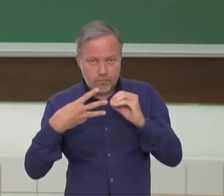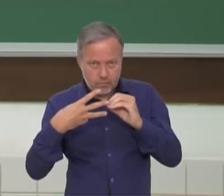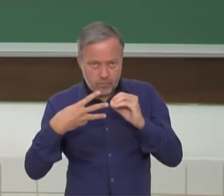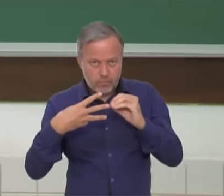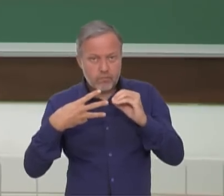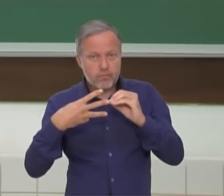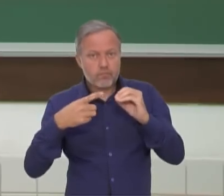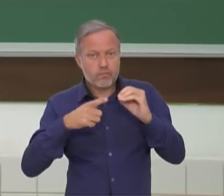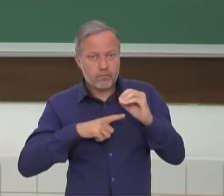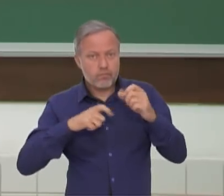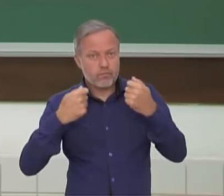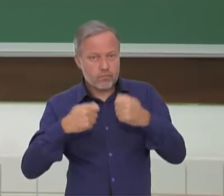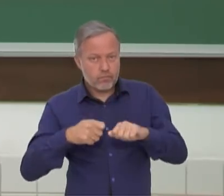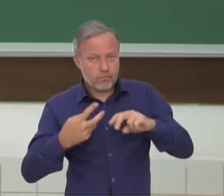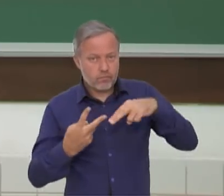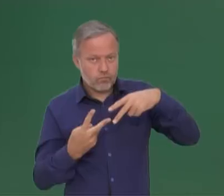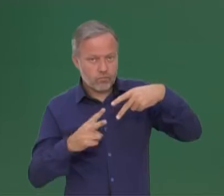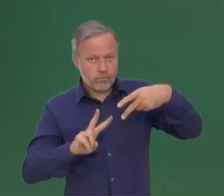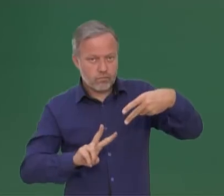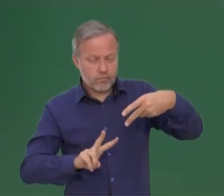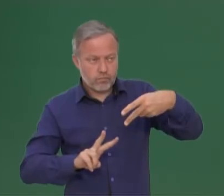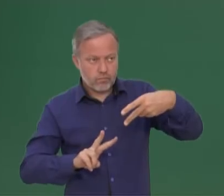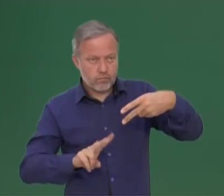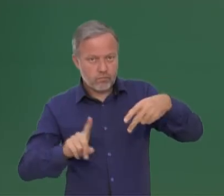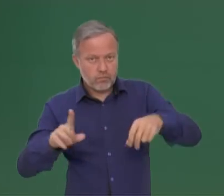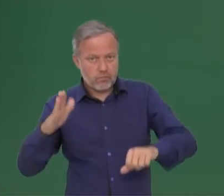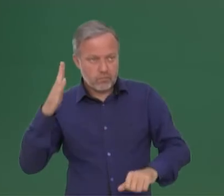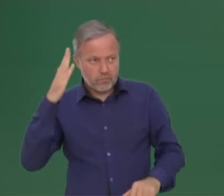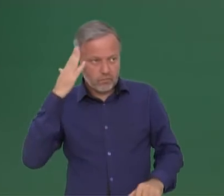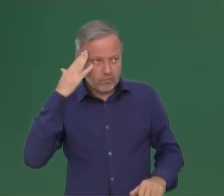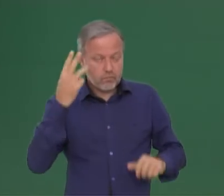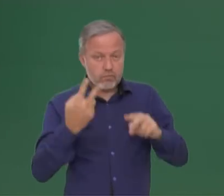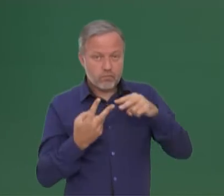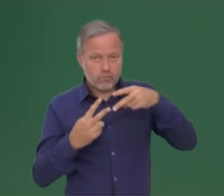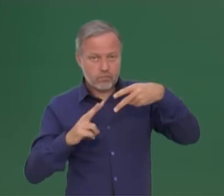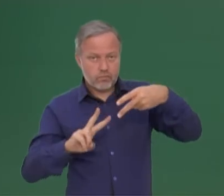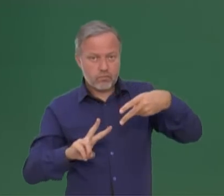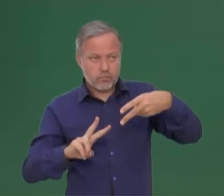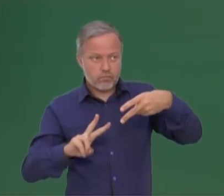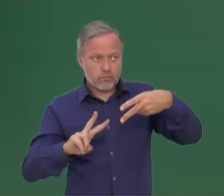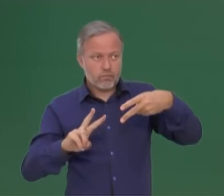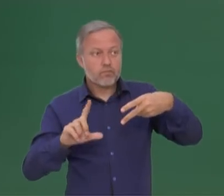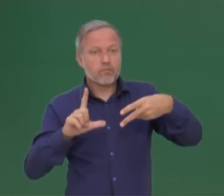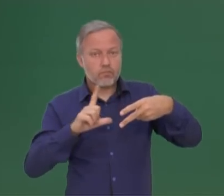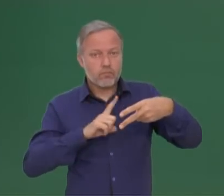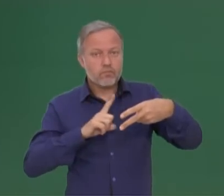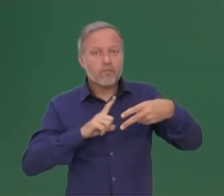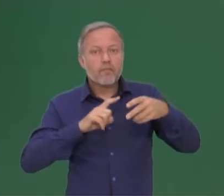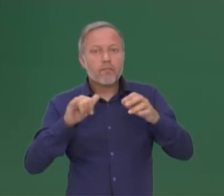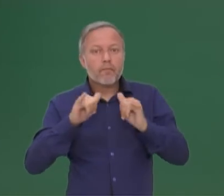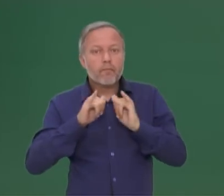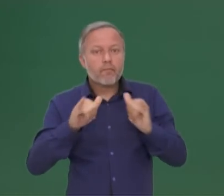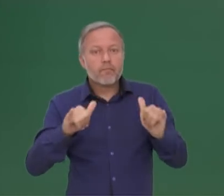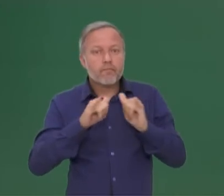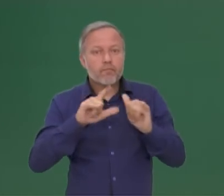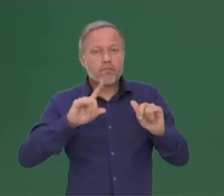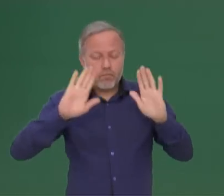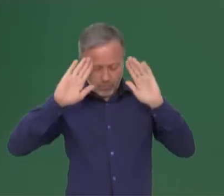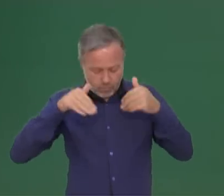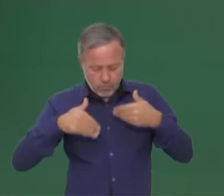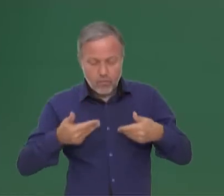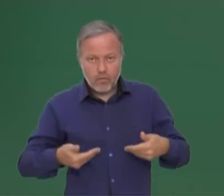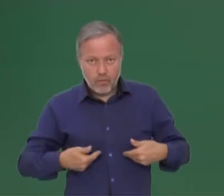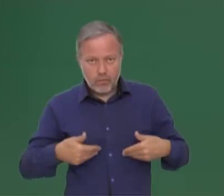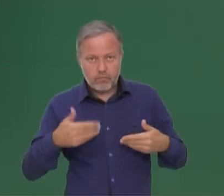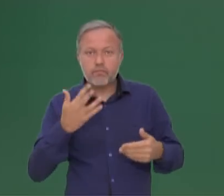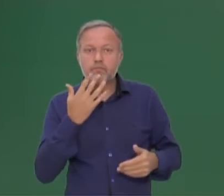ter material hereditário, genético. Vocês sabiam que nesse material hereditário contém as informações para como você é? A